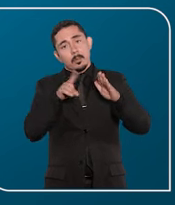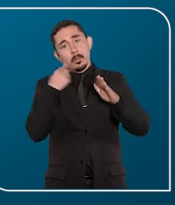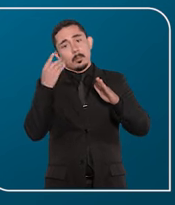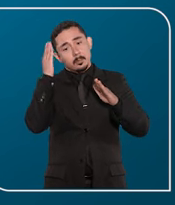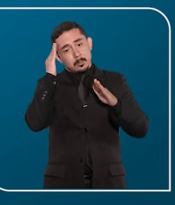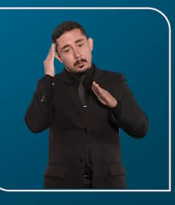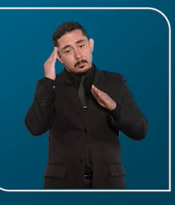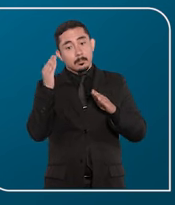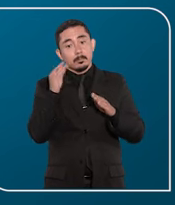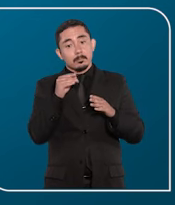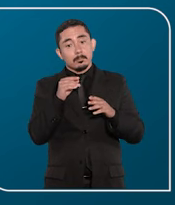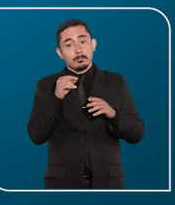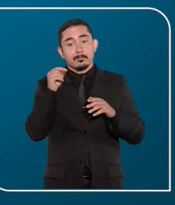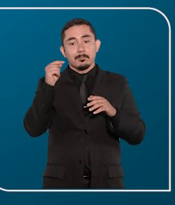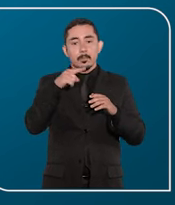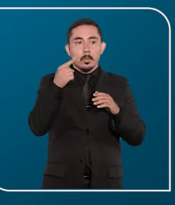que o estatuto lá da OAB